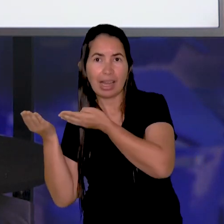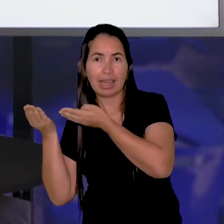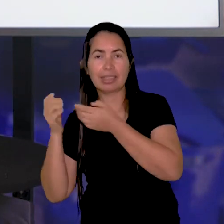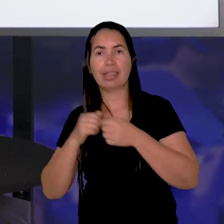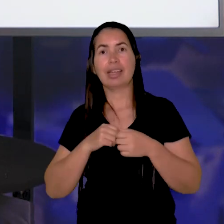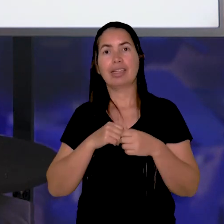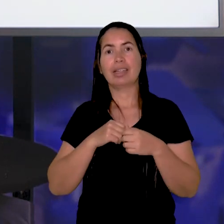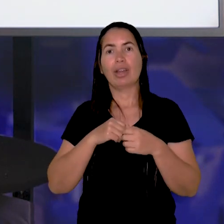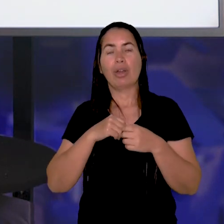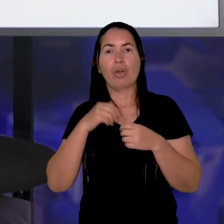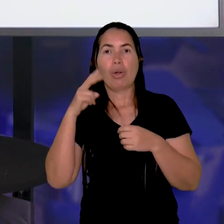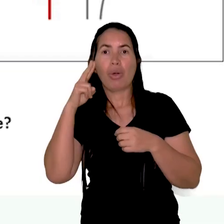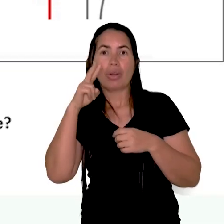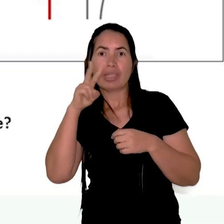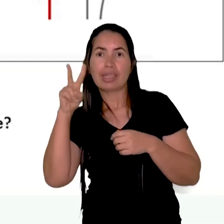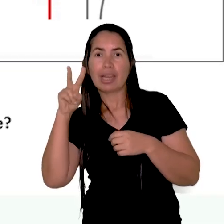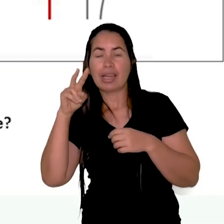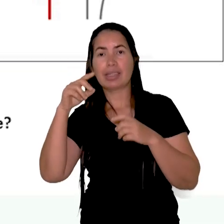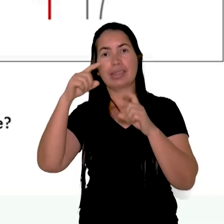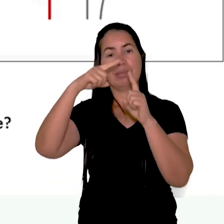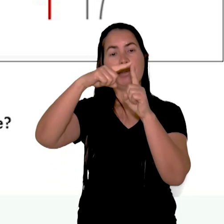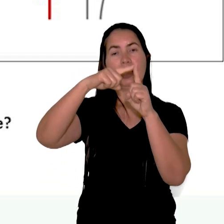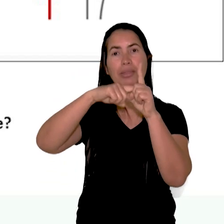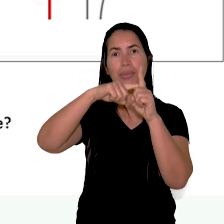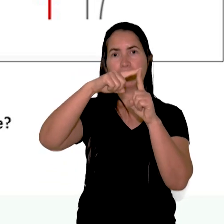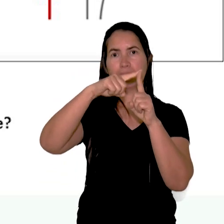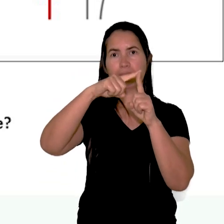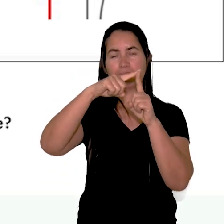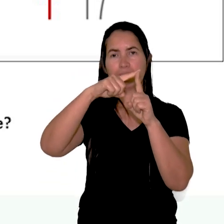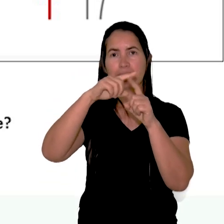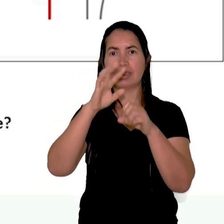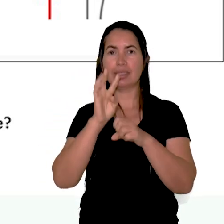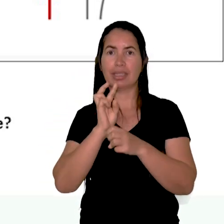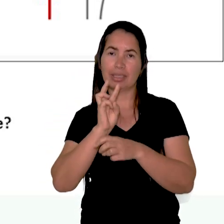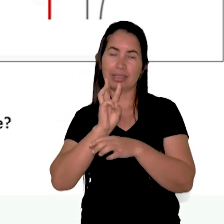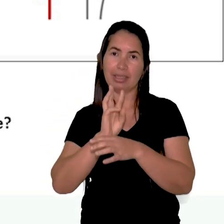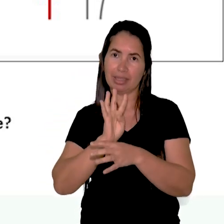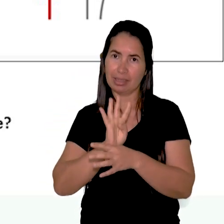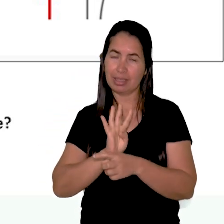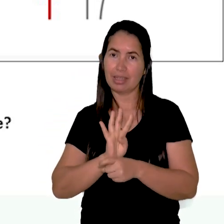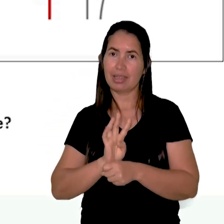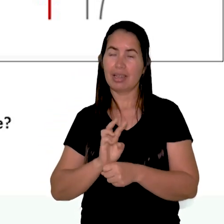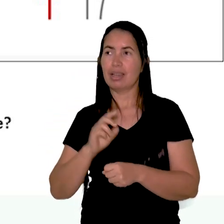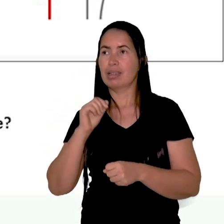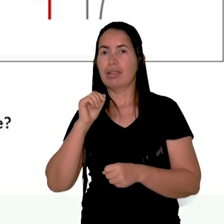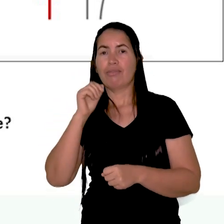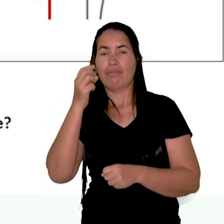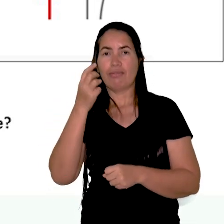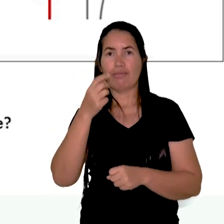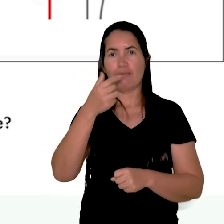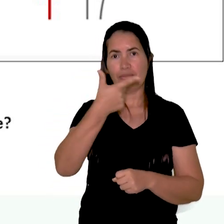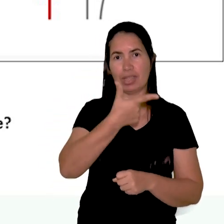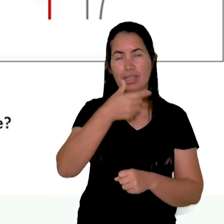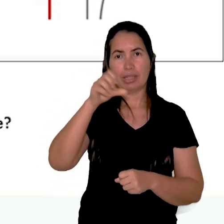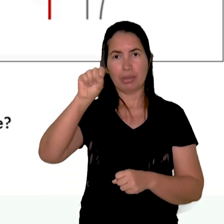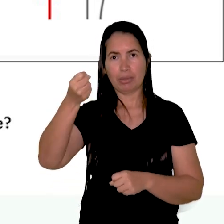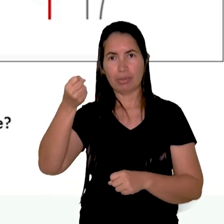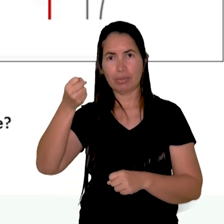Veja a temperatura em Teresina, capital do Piauí, e em Santa Catarina, em 28 de